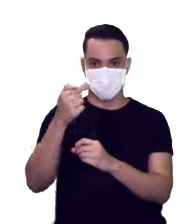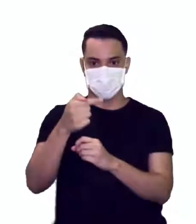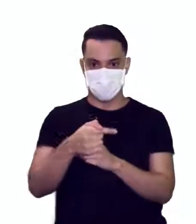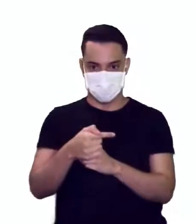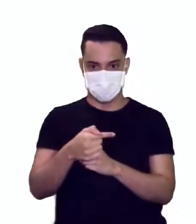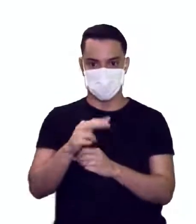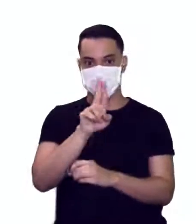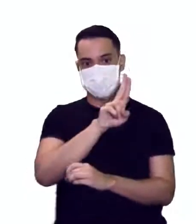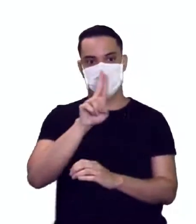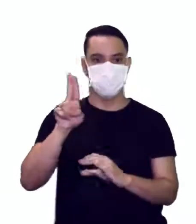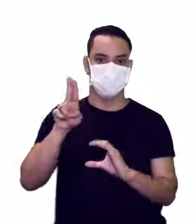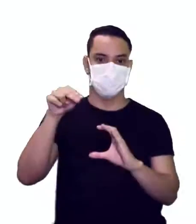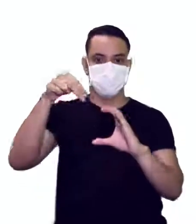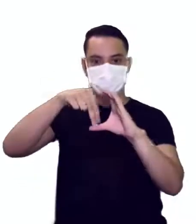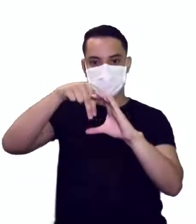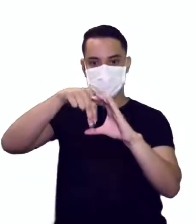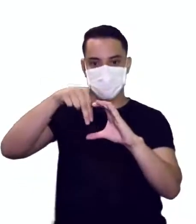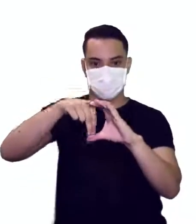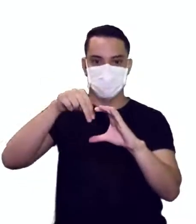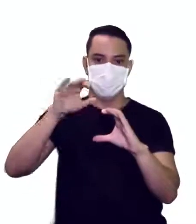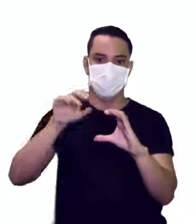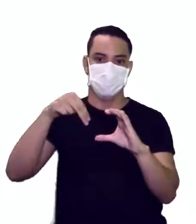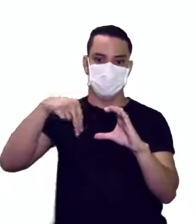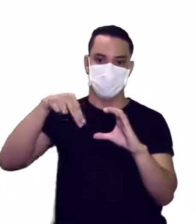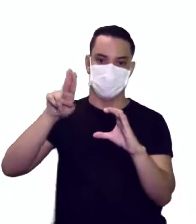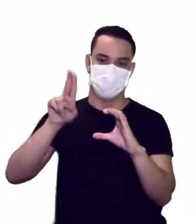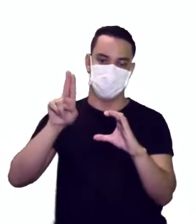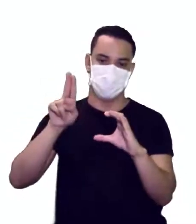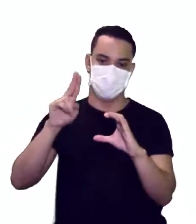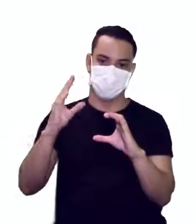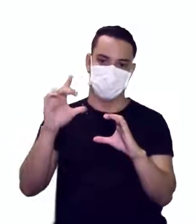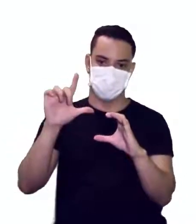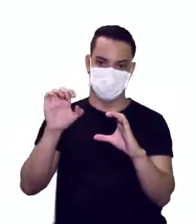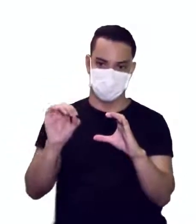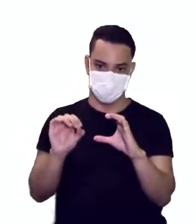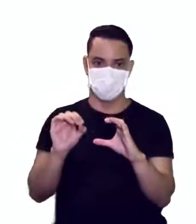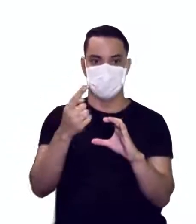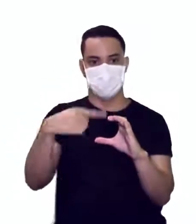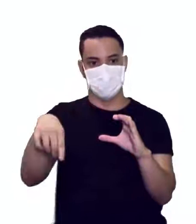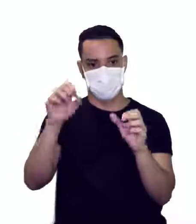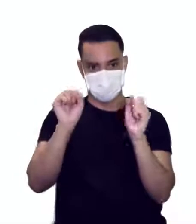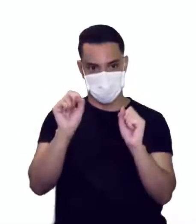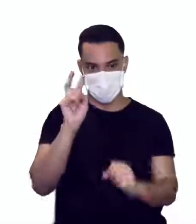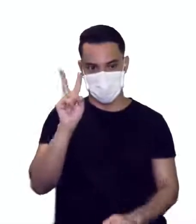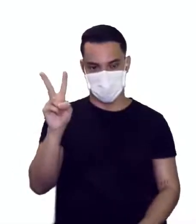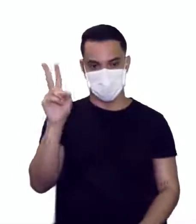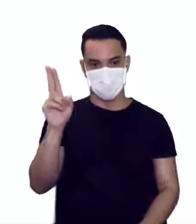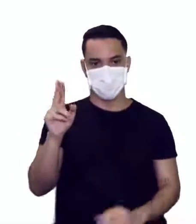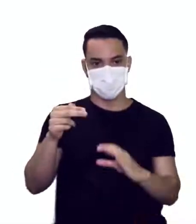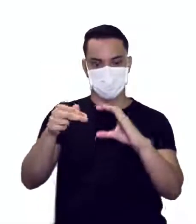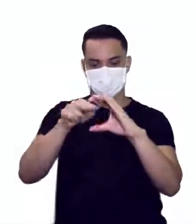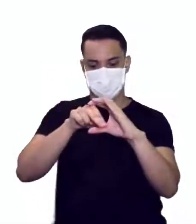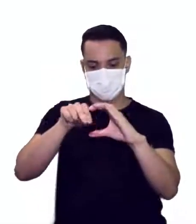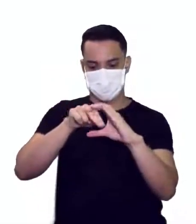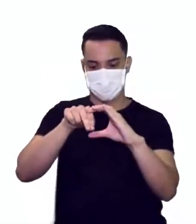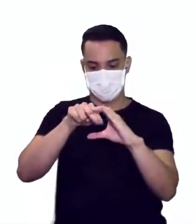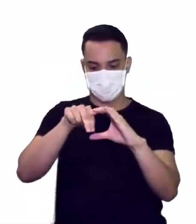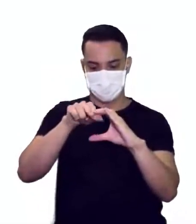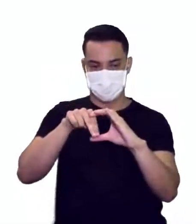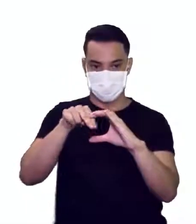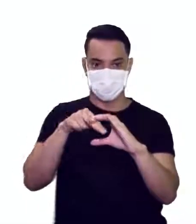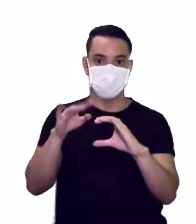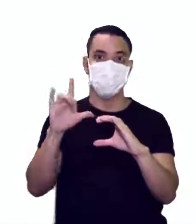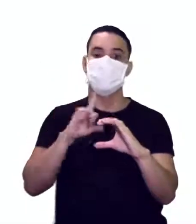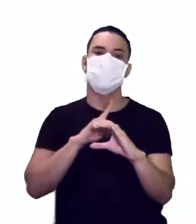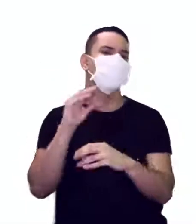de núcleo, ok? Então, o núcleo, como vocês podem ver aqui no desenho, é o interior do nosso átomo.